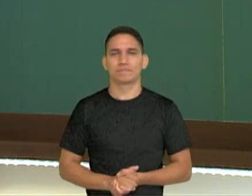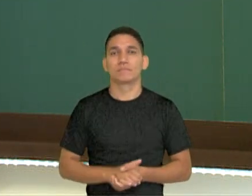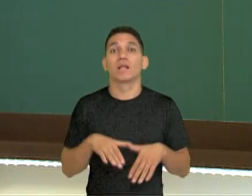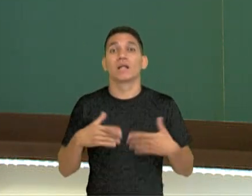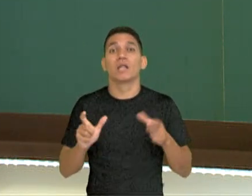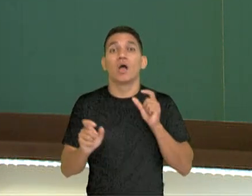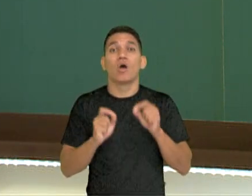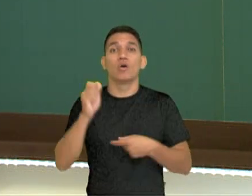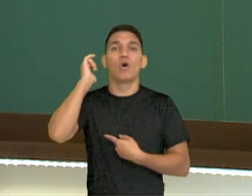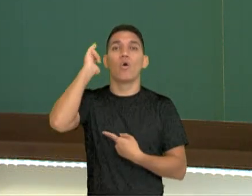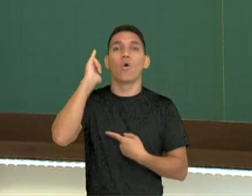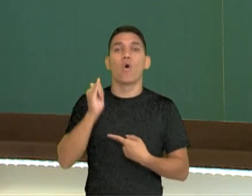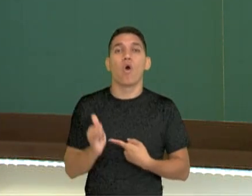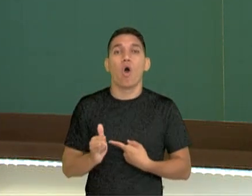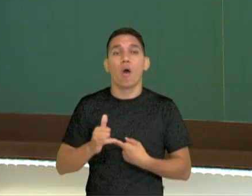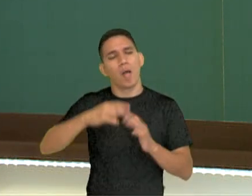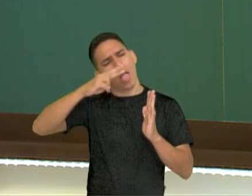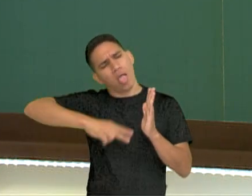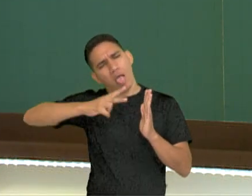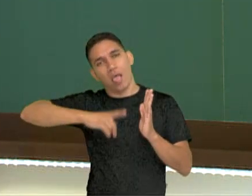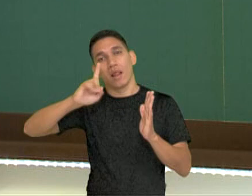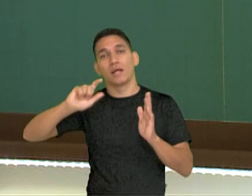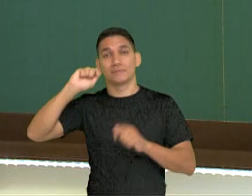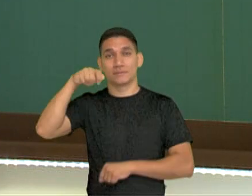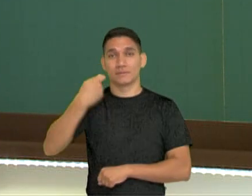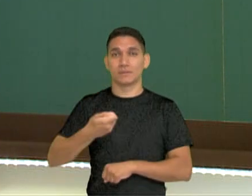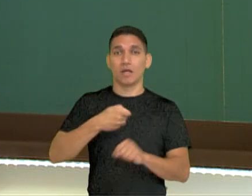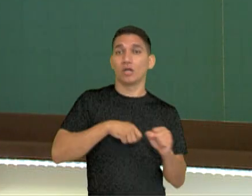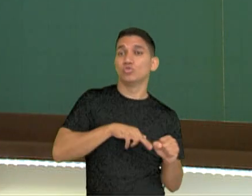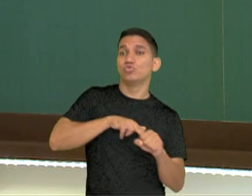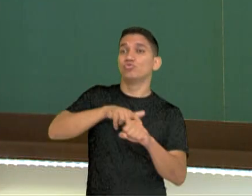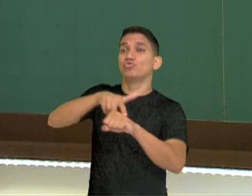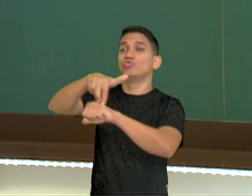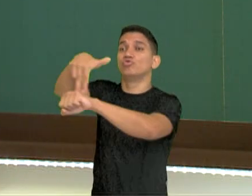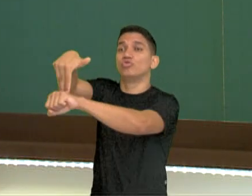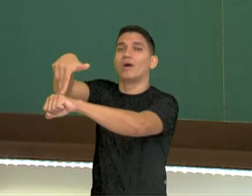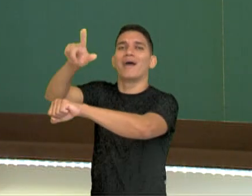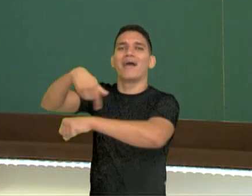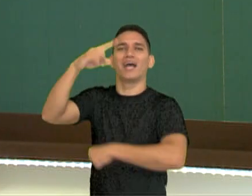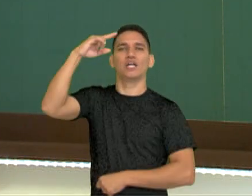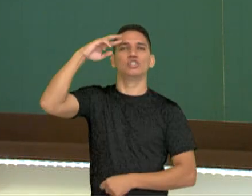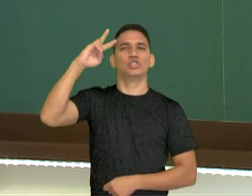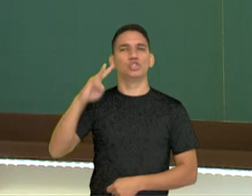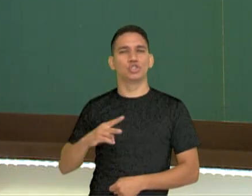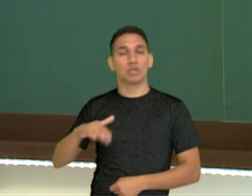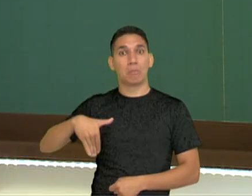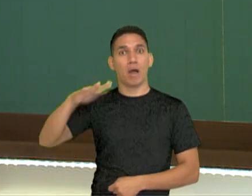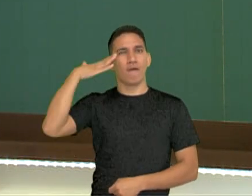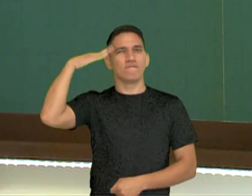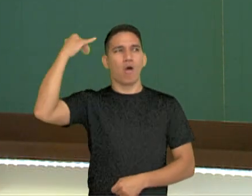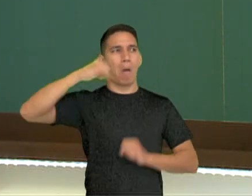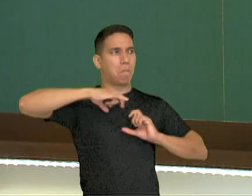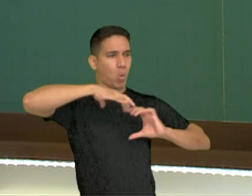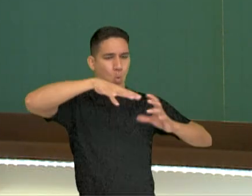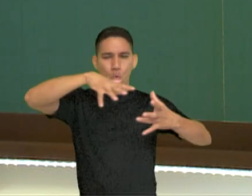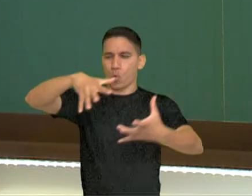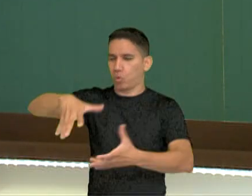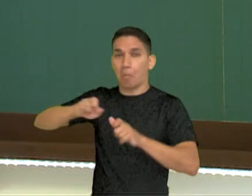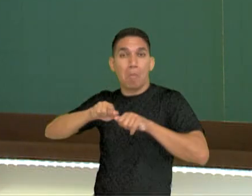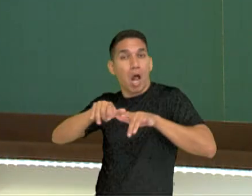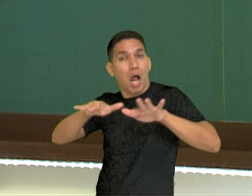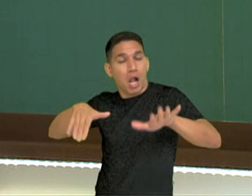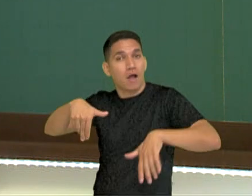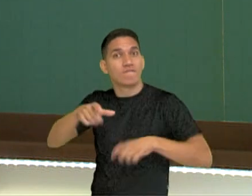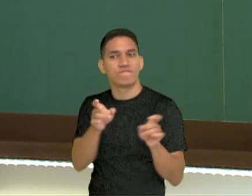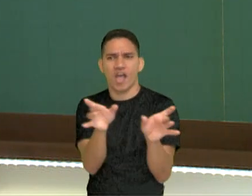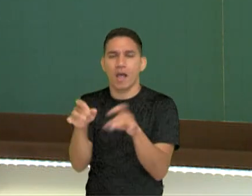o romance que nós lemos é O Pequeno Príncipe, que é uma das histórias mais conhecidas do mundo, né? Vendeu mais de 2